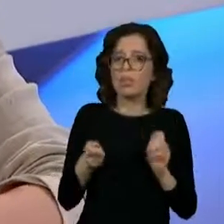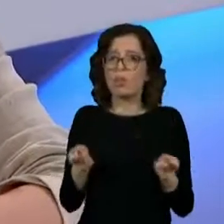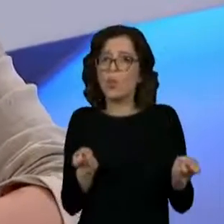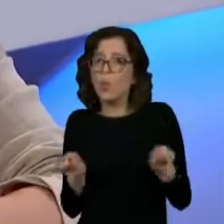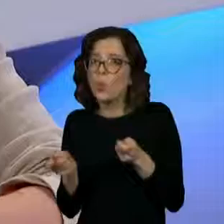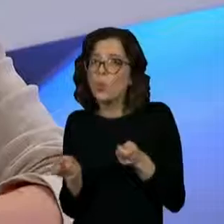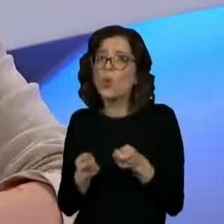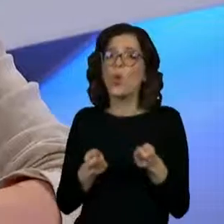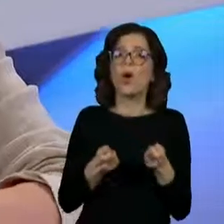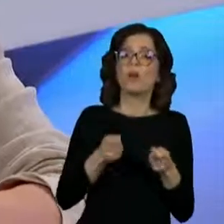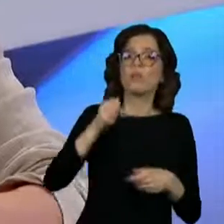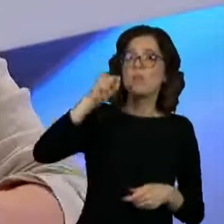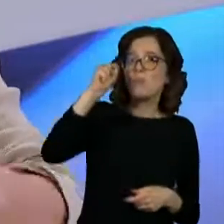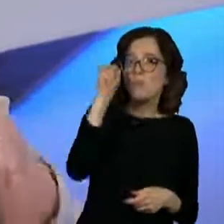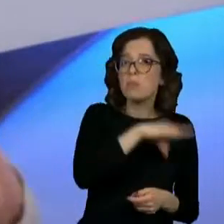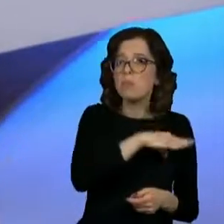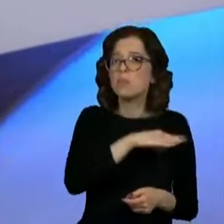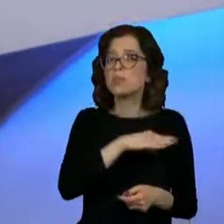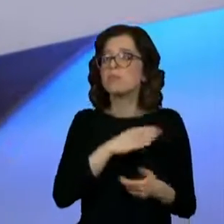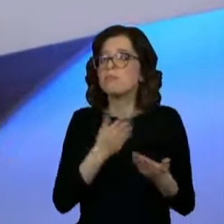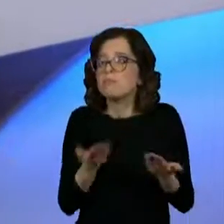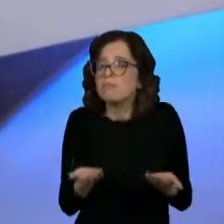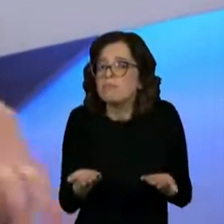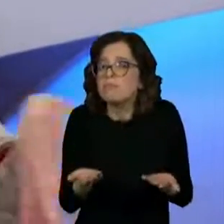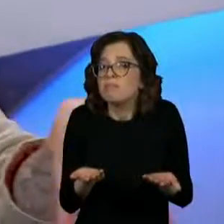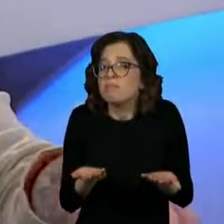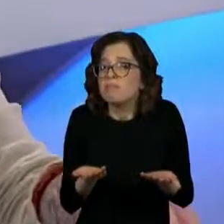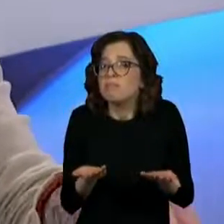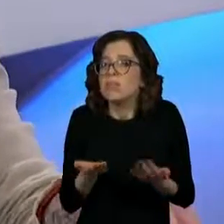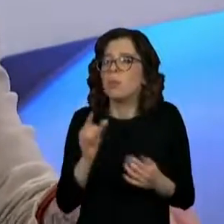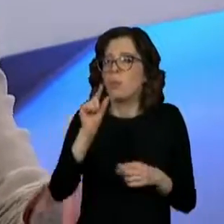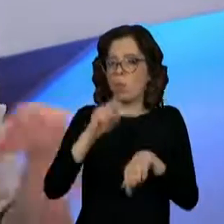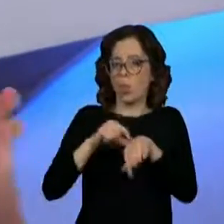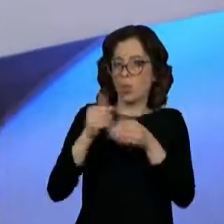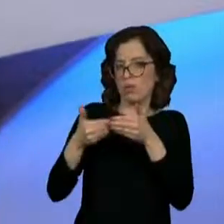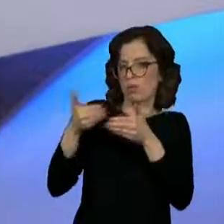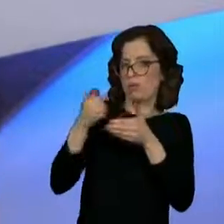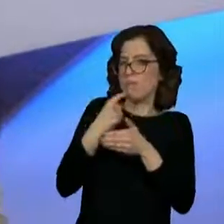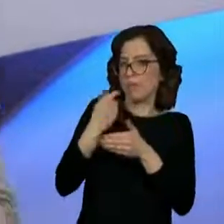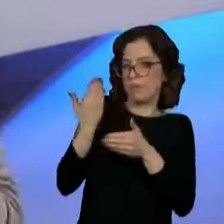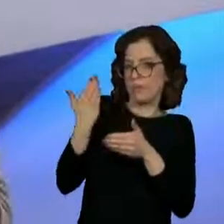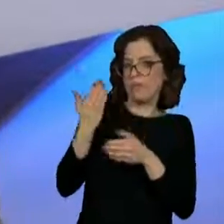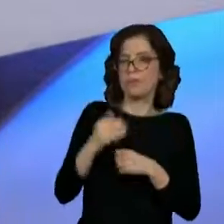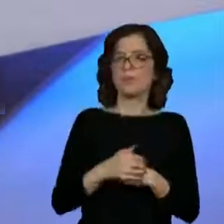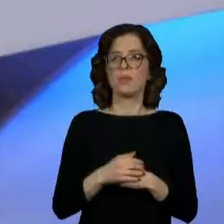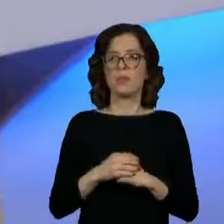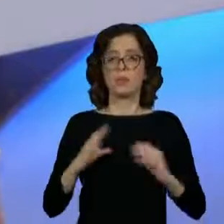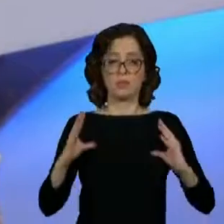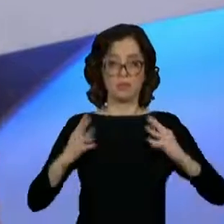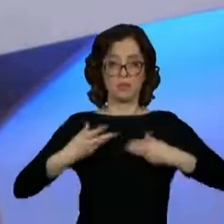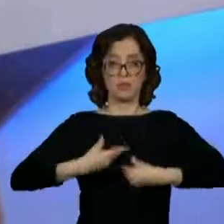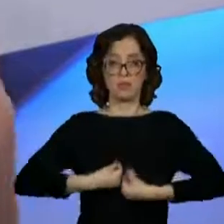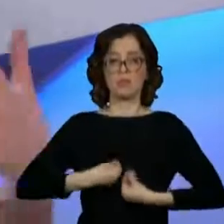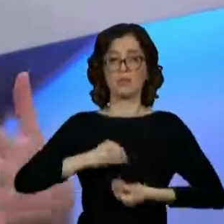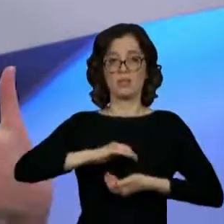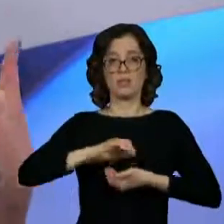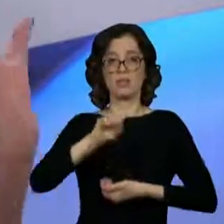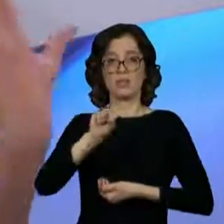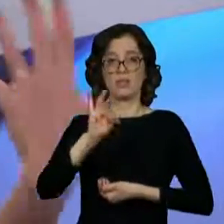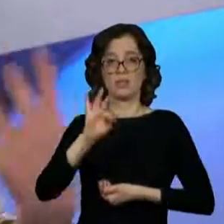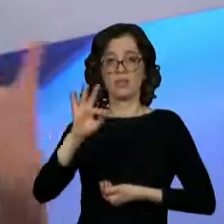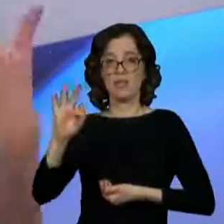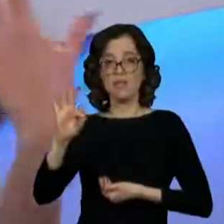Recentemente, a gente tem tanto de ministros do STF escorregando ou